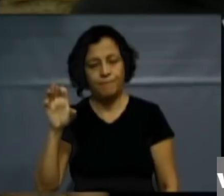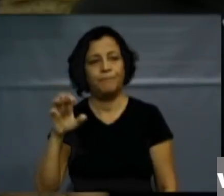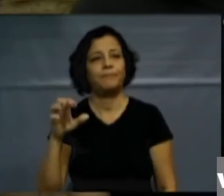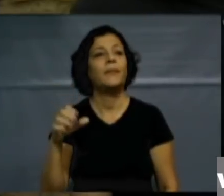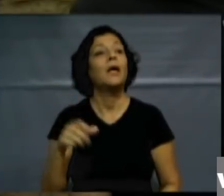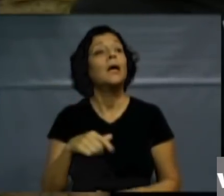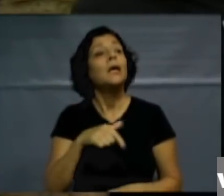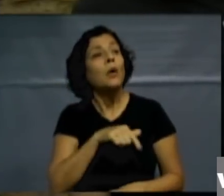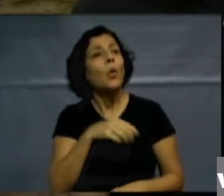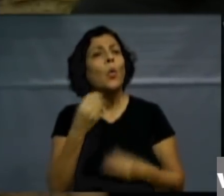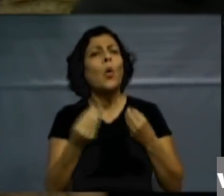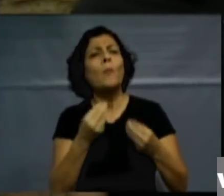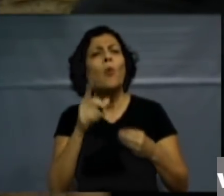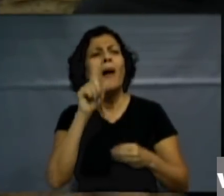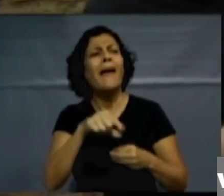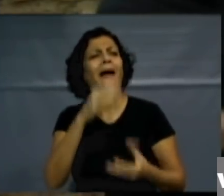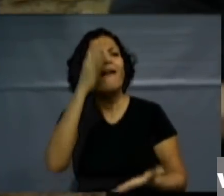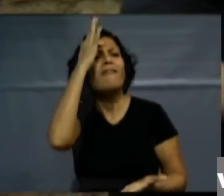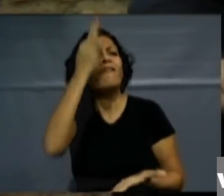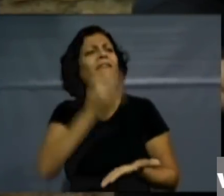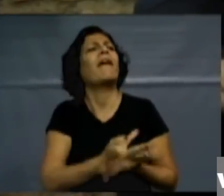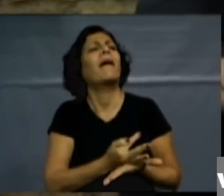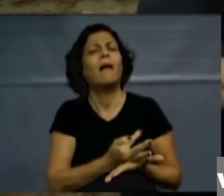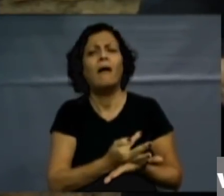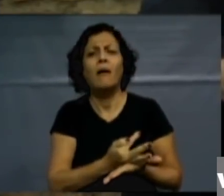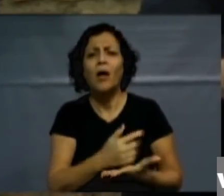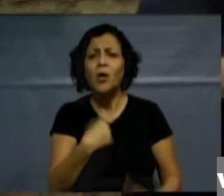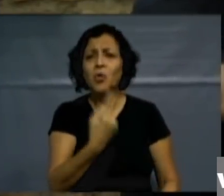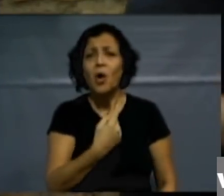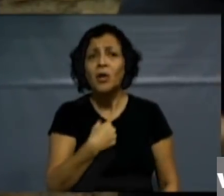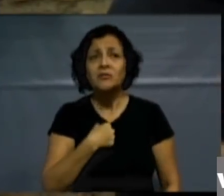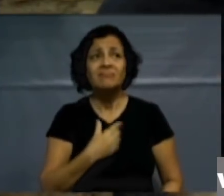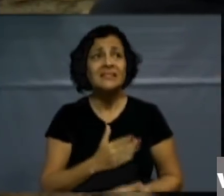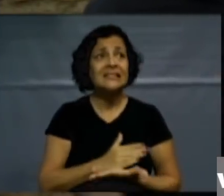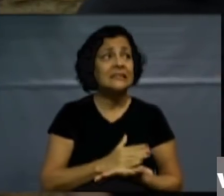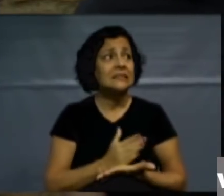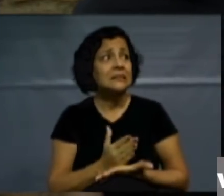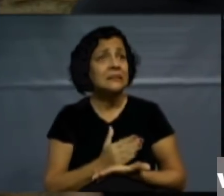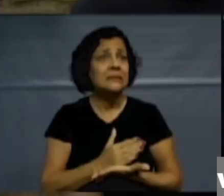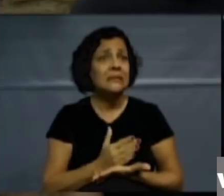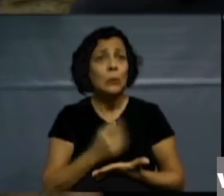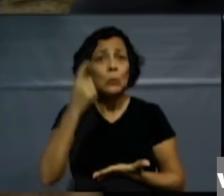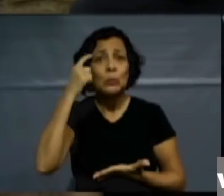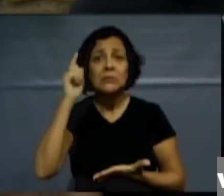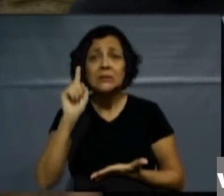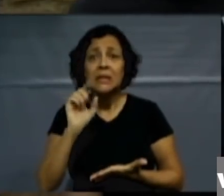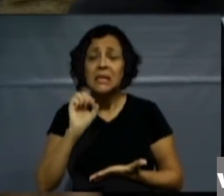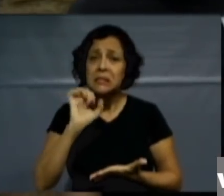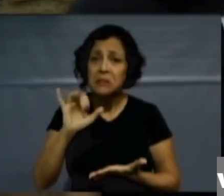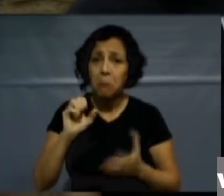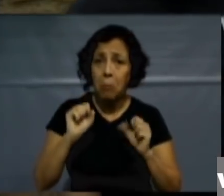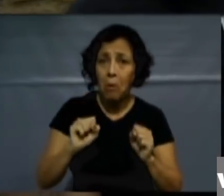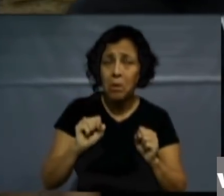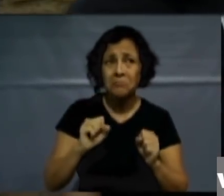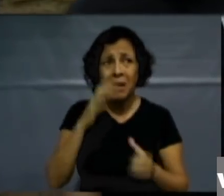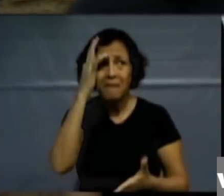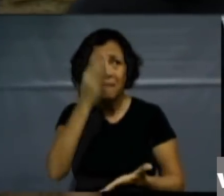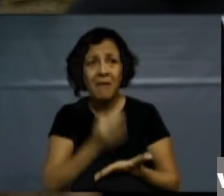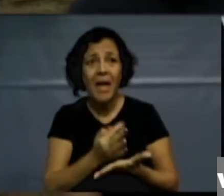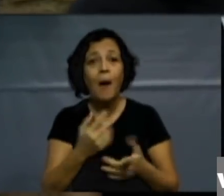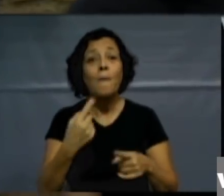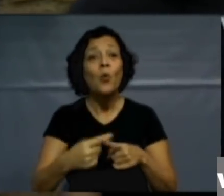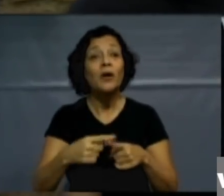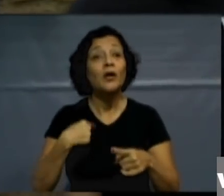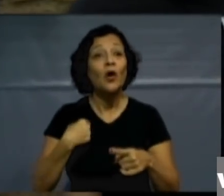em relação sobre essa questão de fé. E a gente titubeia muito na fé, porque a gente tem muito hábito de se apegar aos aparatos